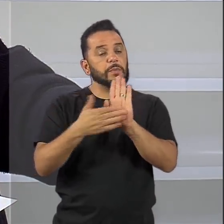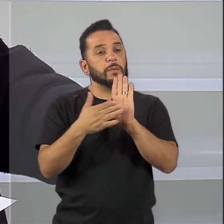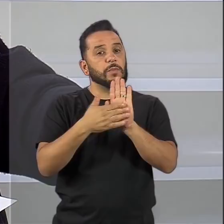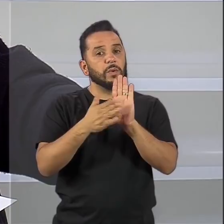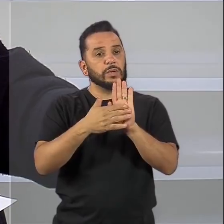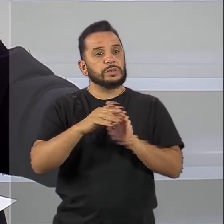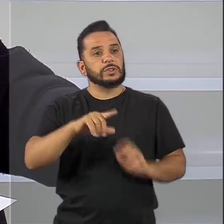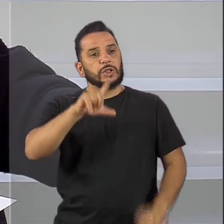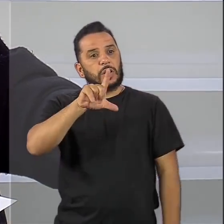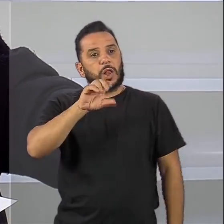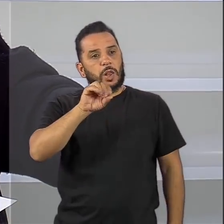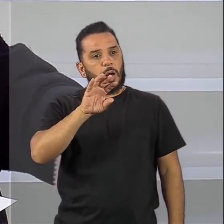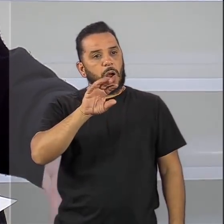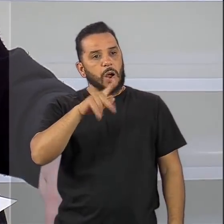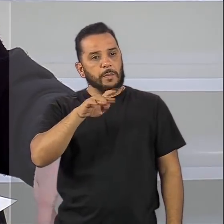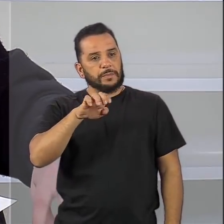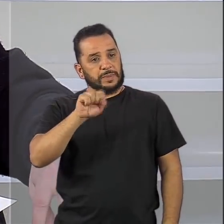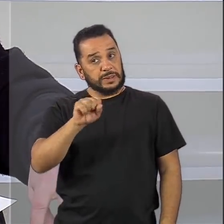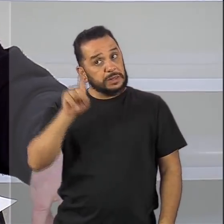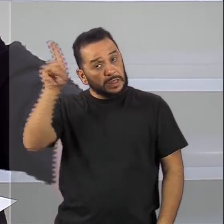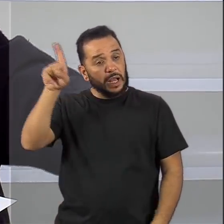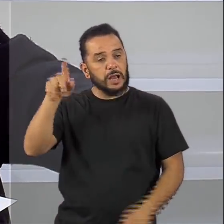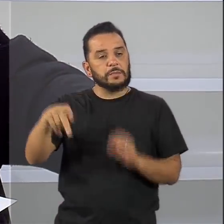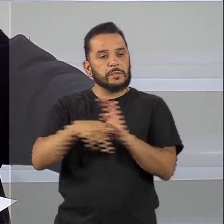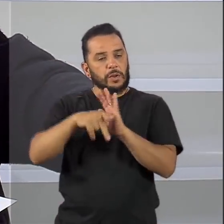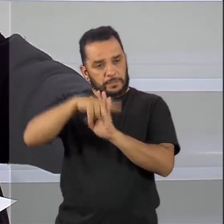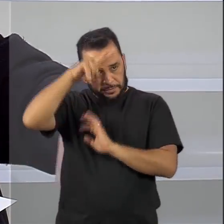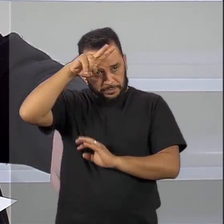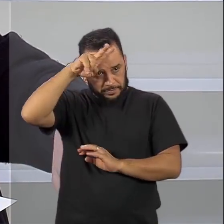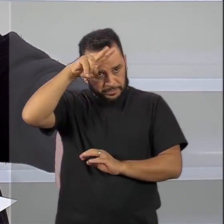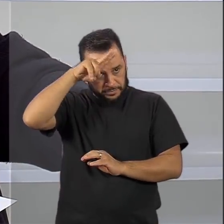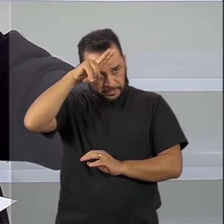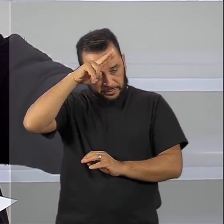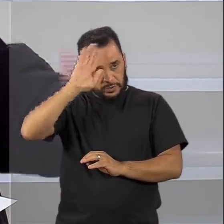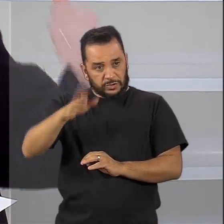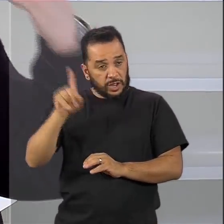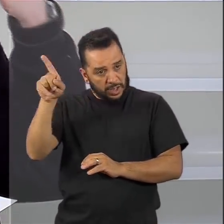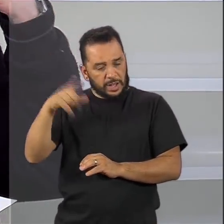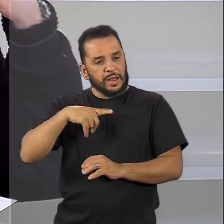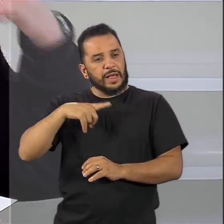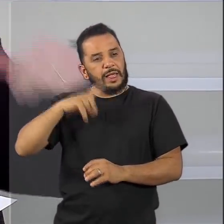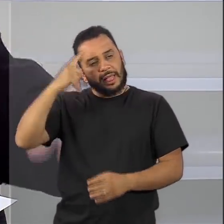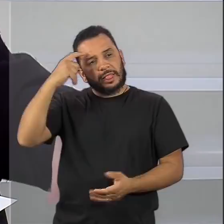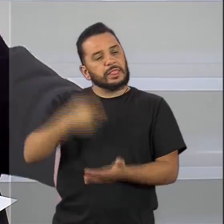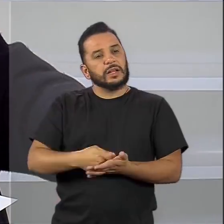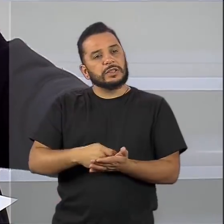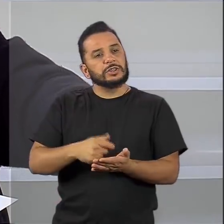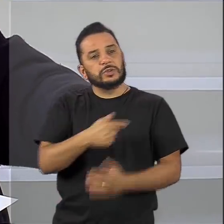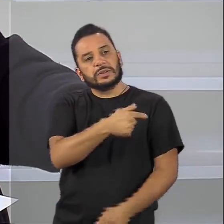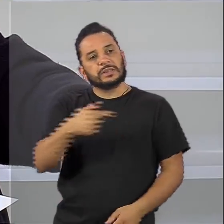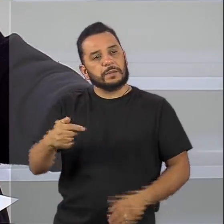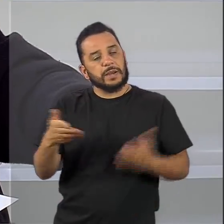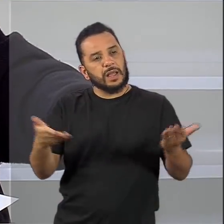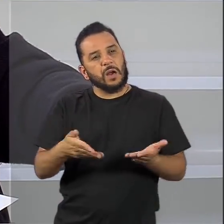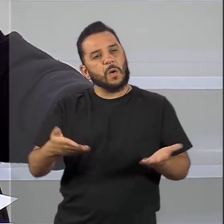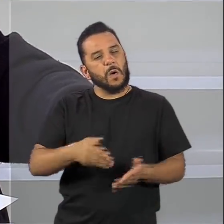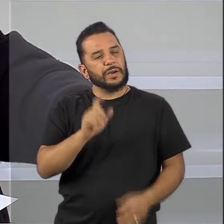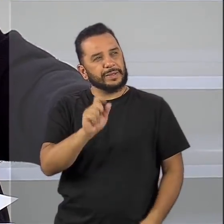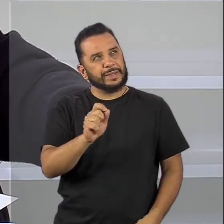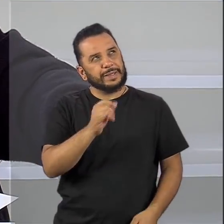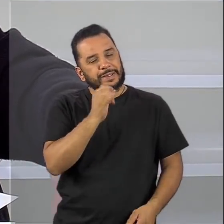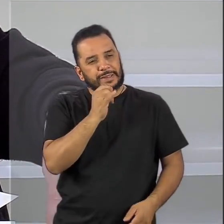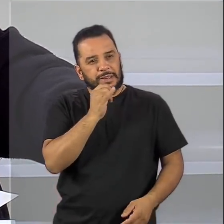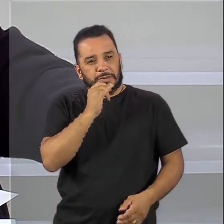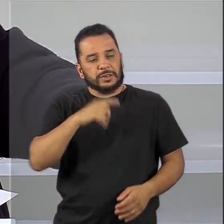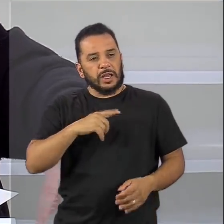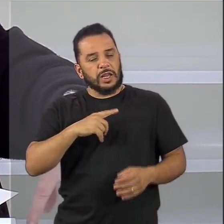do López Obrador no México, presidente eleito do México, que decidiu fazer, começou agora, esta semana, o que ele chama de